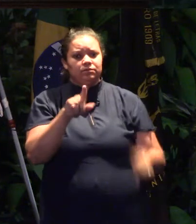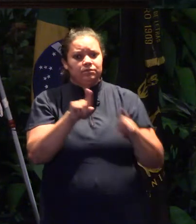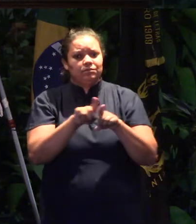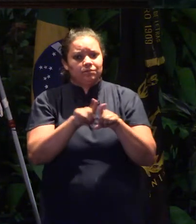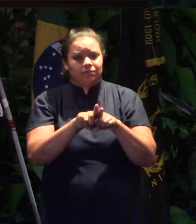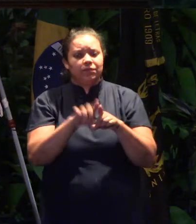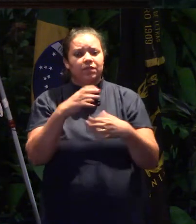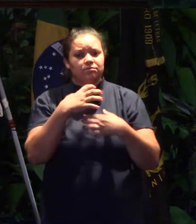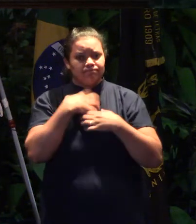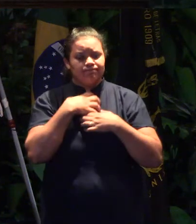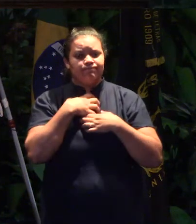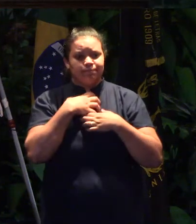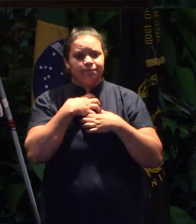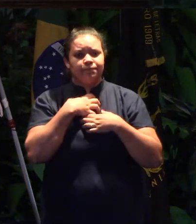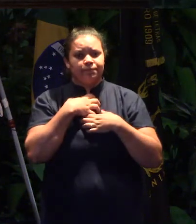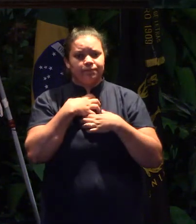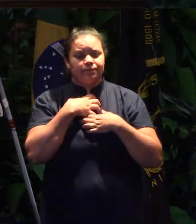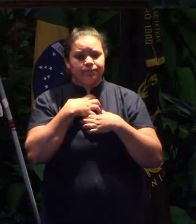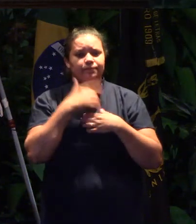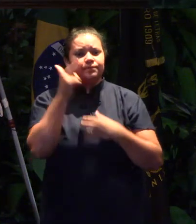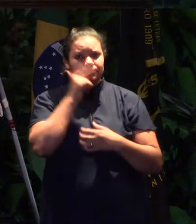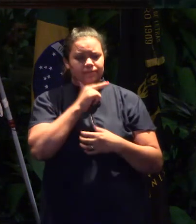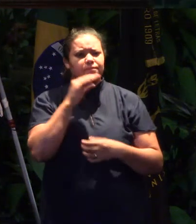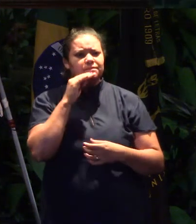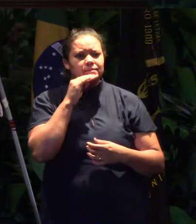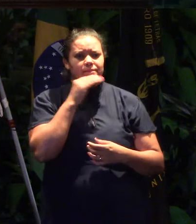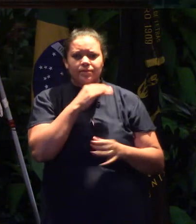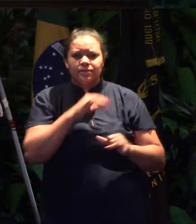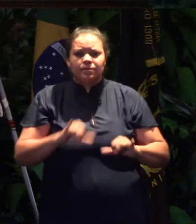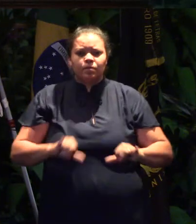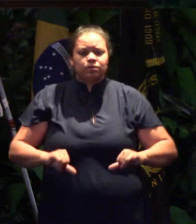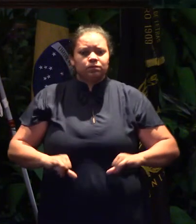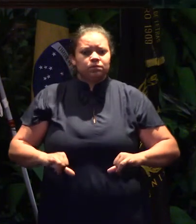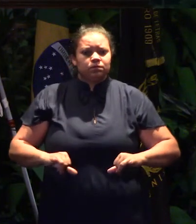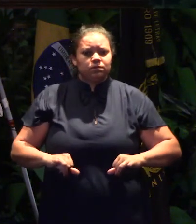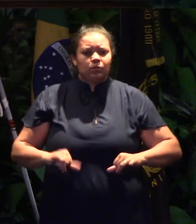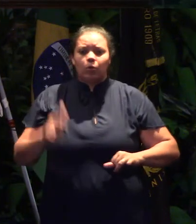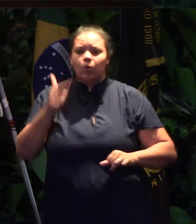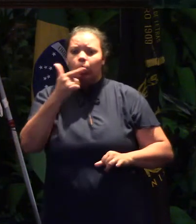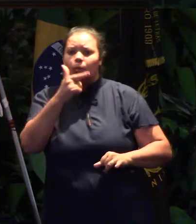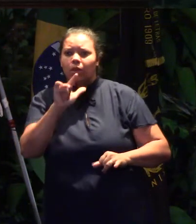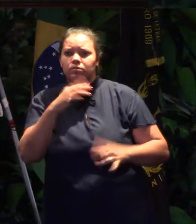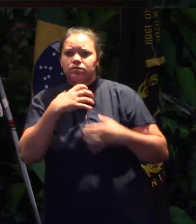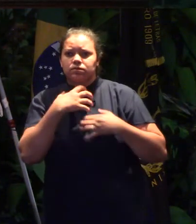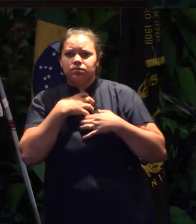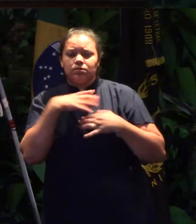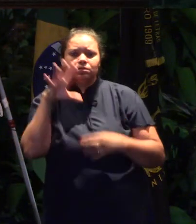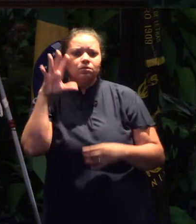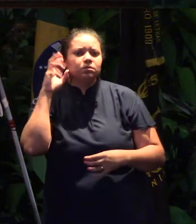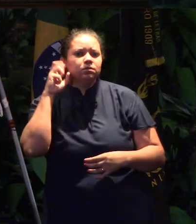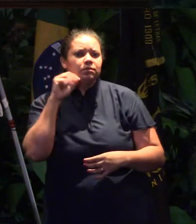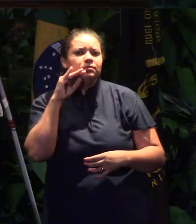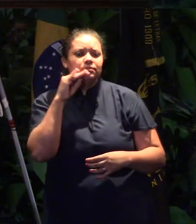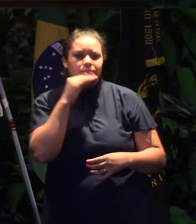as pessoas cegas elas têm a possibilidade de perceber o sofrimento através de outras sensações e que